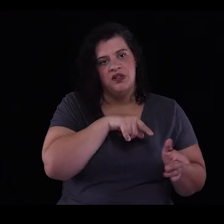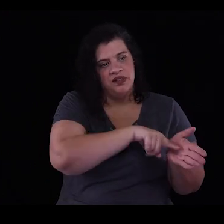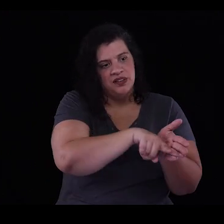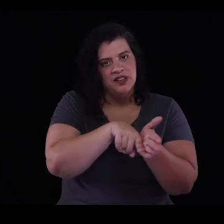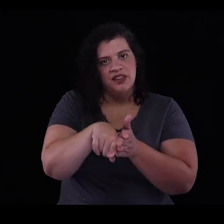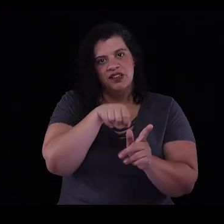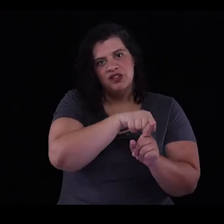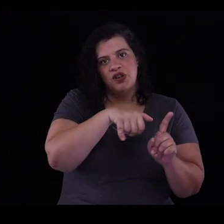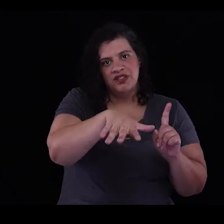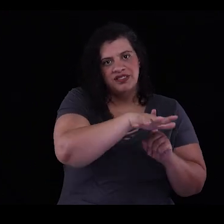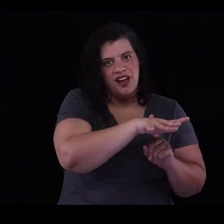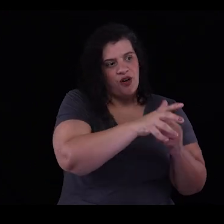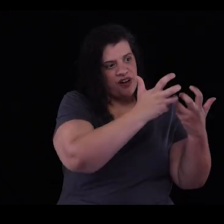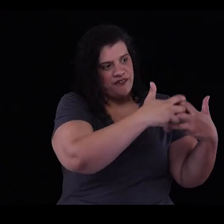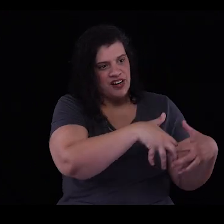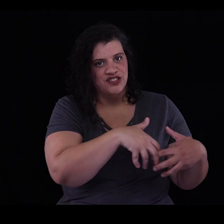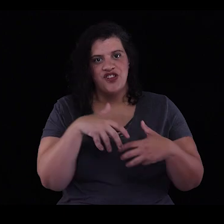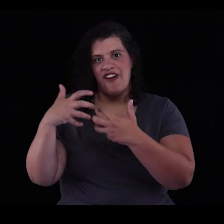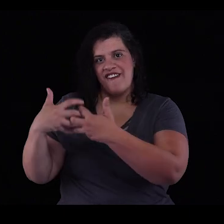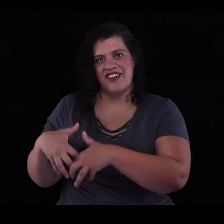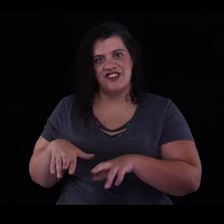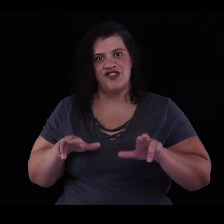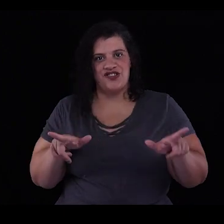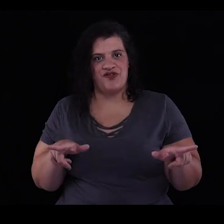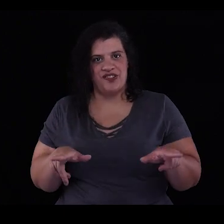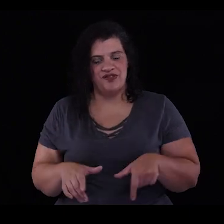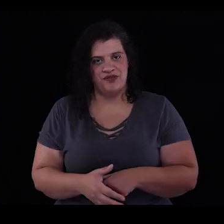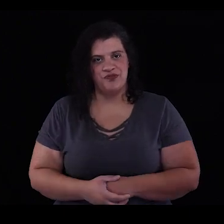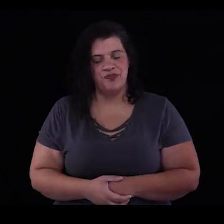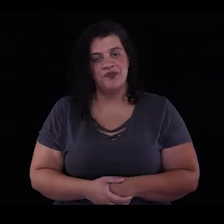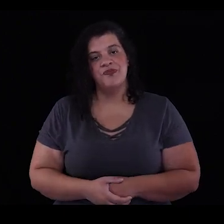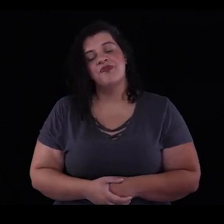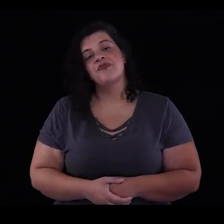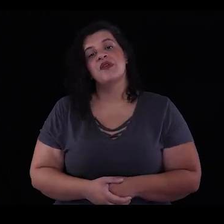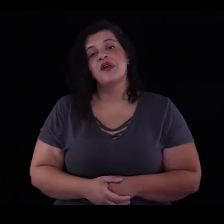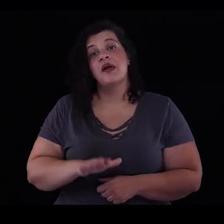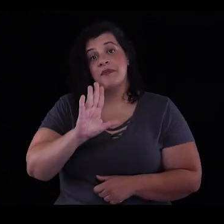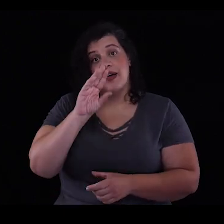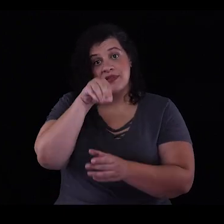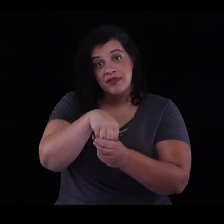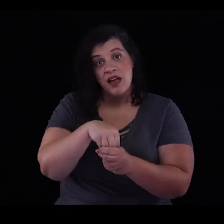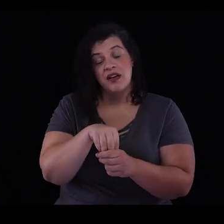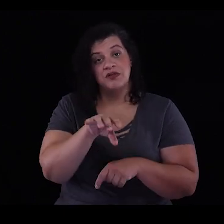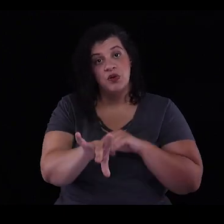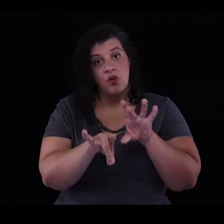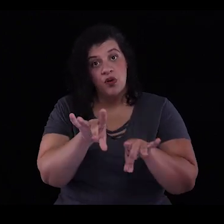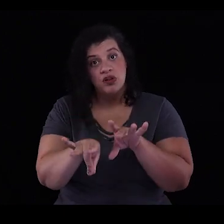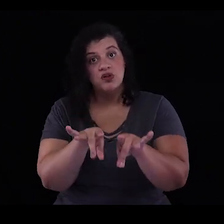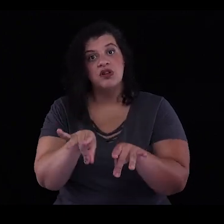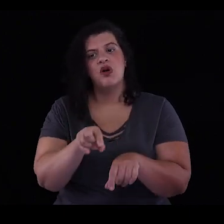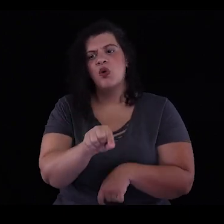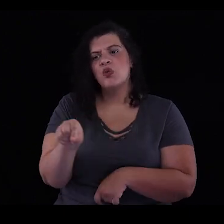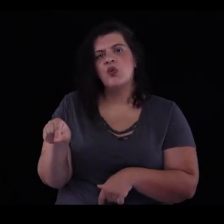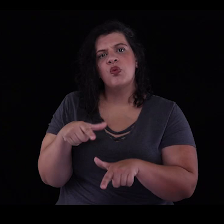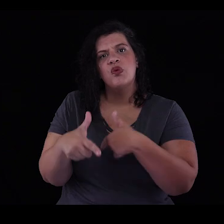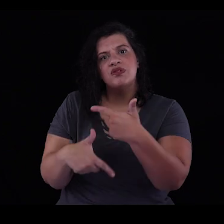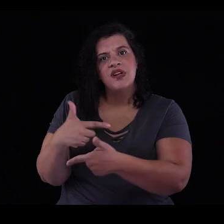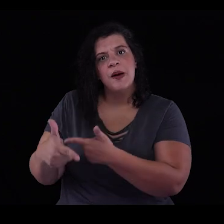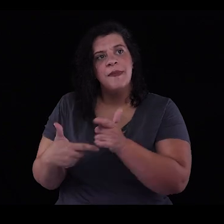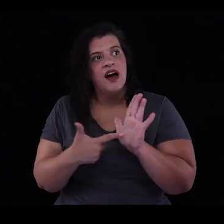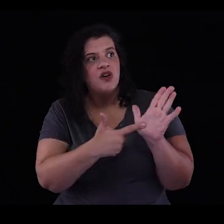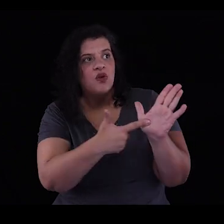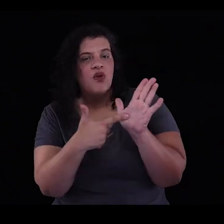as ciências sociais para esse mesmo mundo. E quando na curadoria os trabalhos